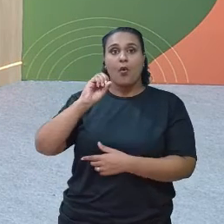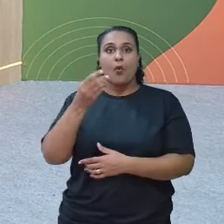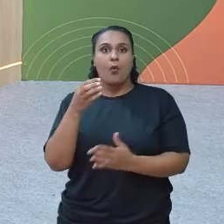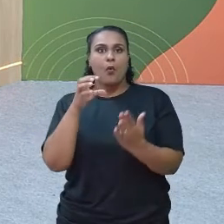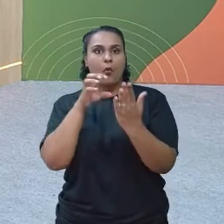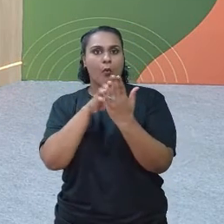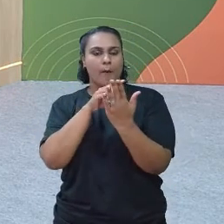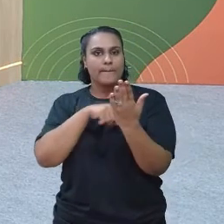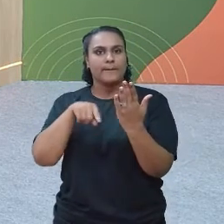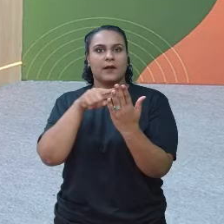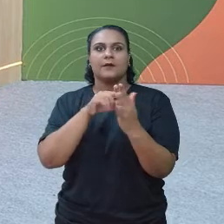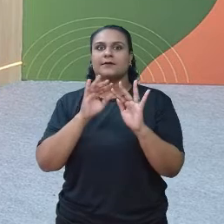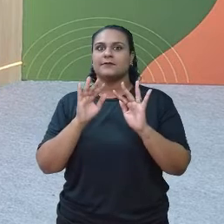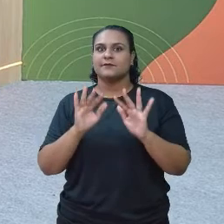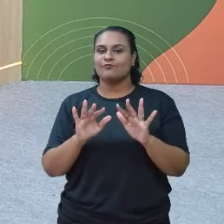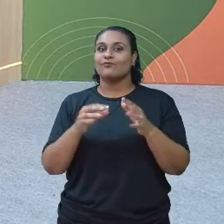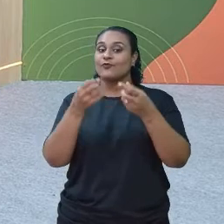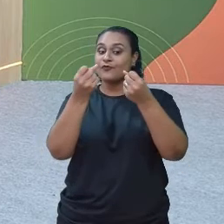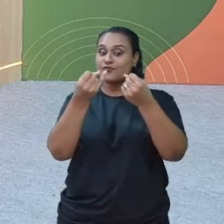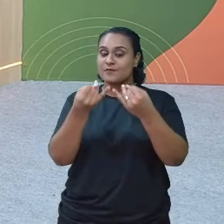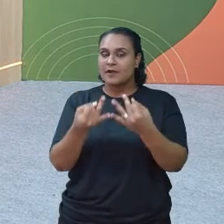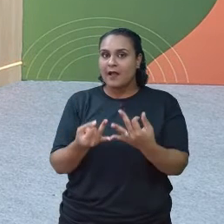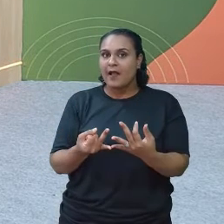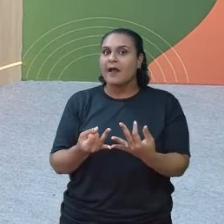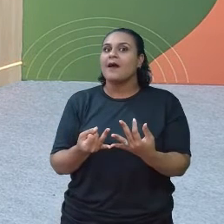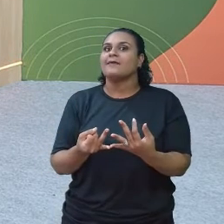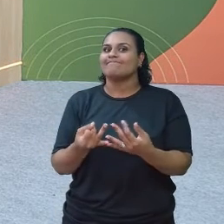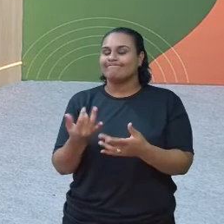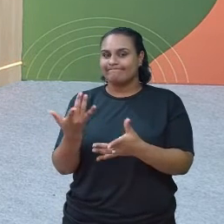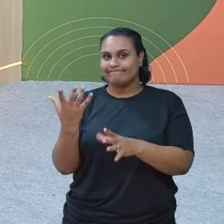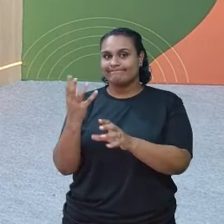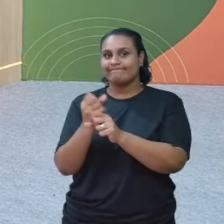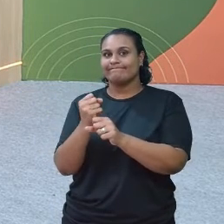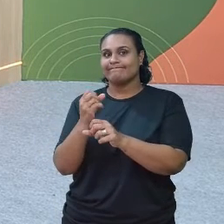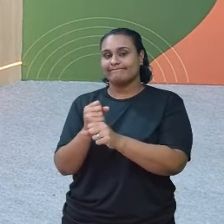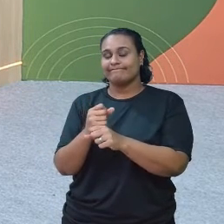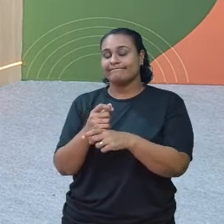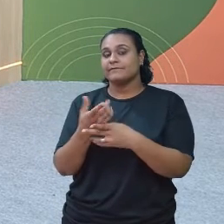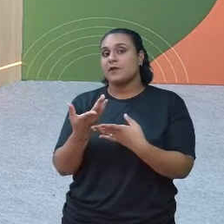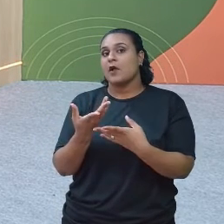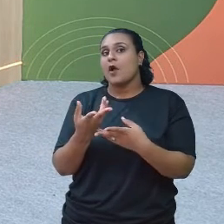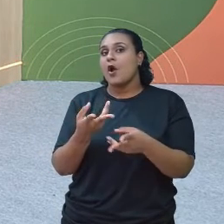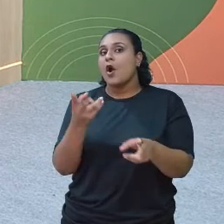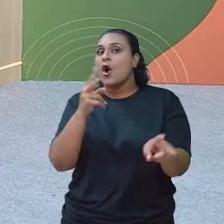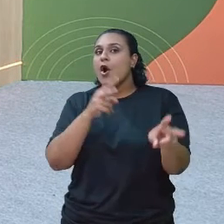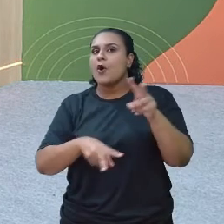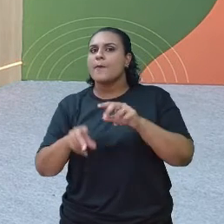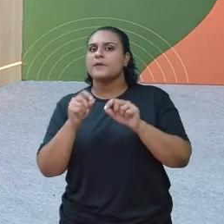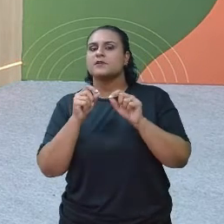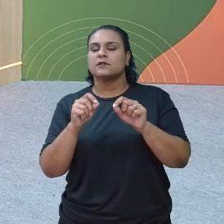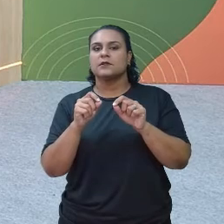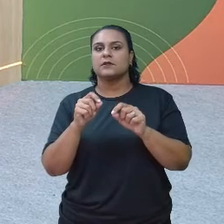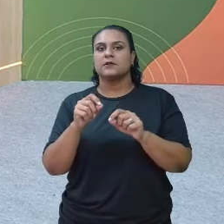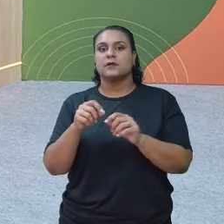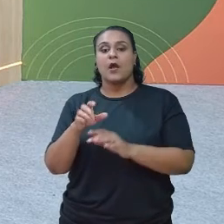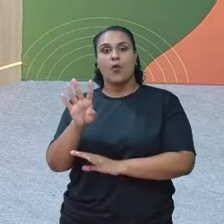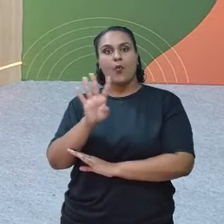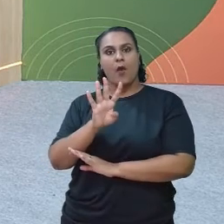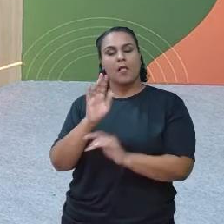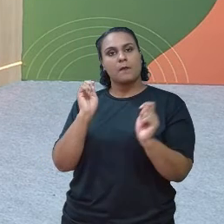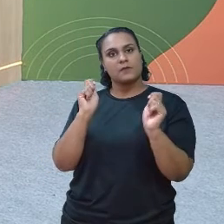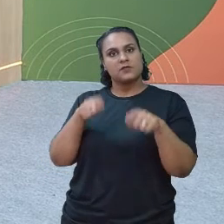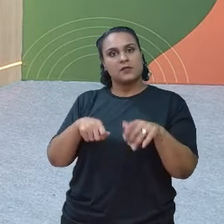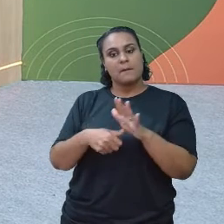quando eu vou descrever a situação, quando eu vou descrever o problema, eu tenho que observar que eu tenho 4 possibilidades